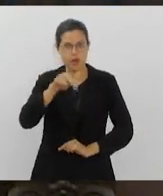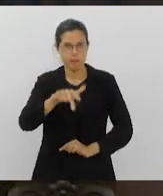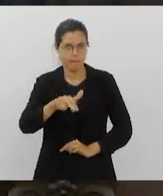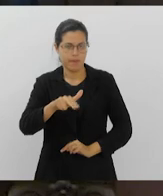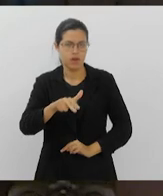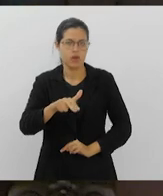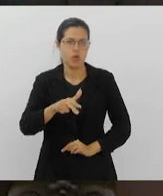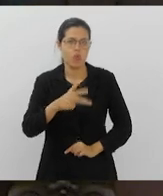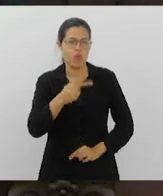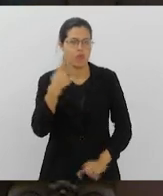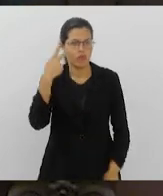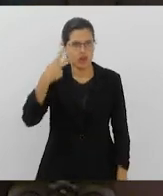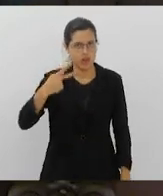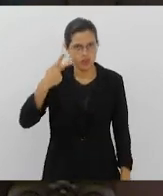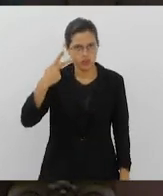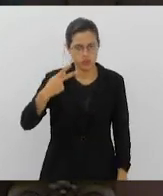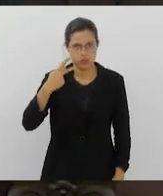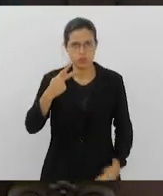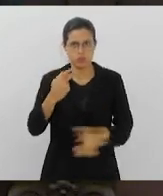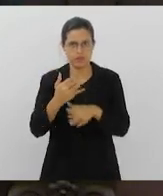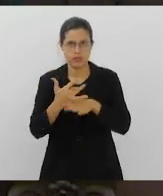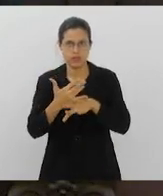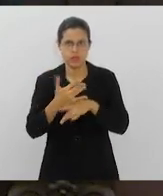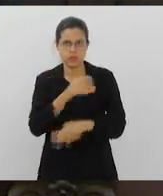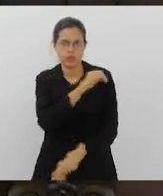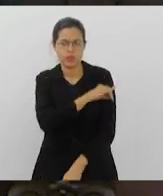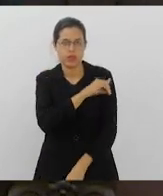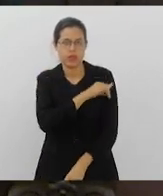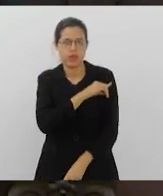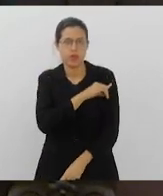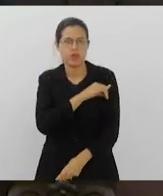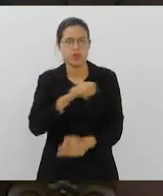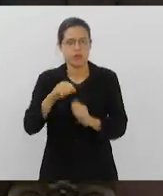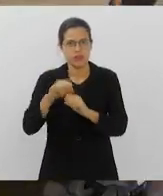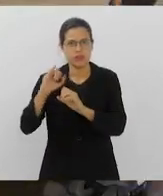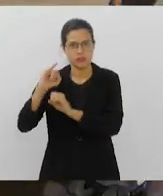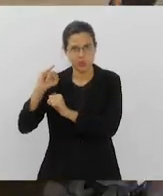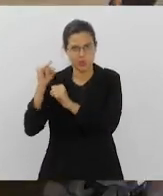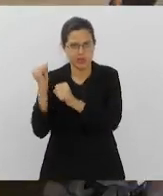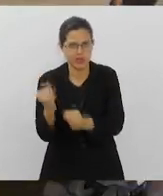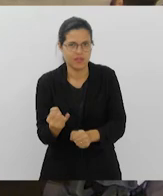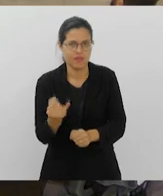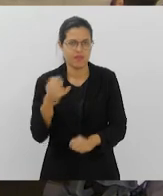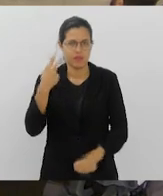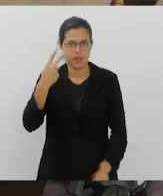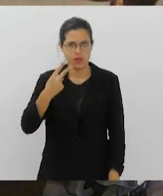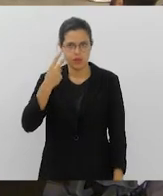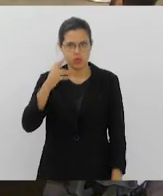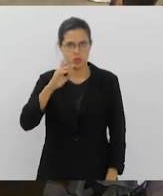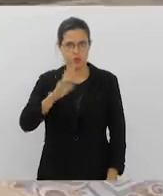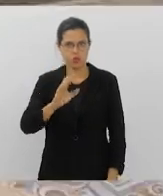do Rio de Janeiro, praticante de jiu-jitsu, vereador Rogério Amorim.